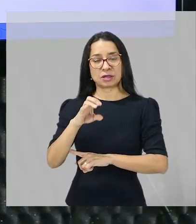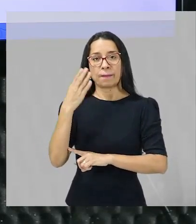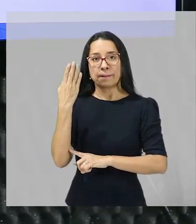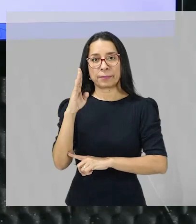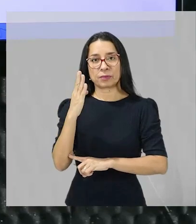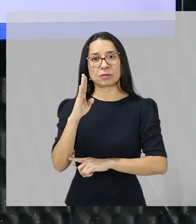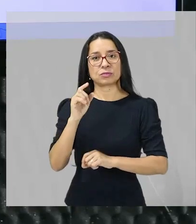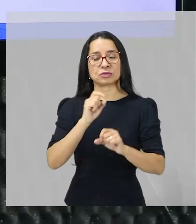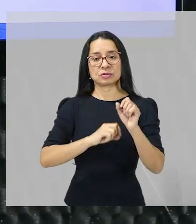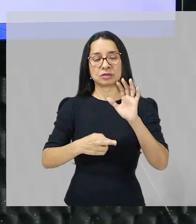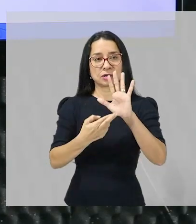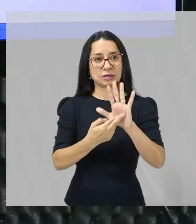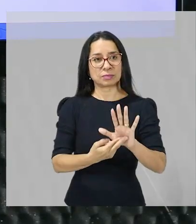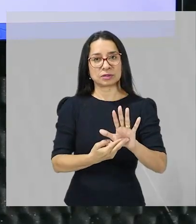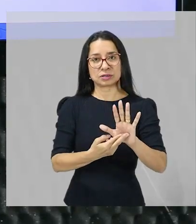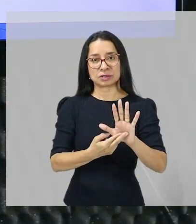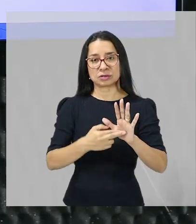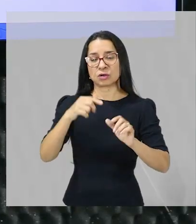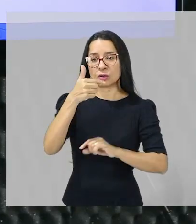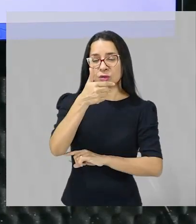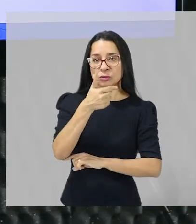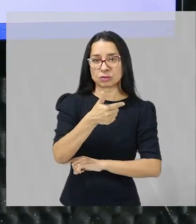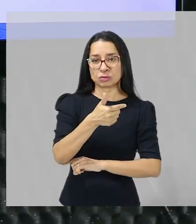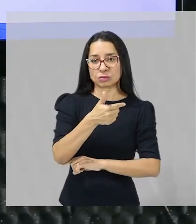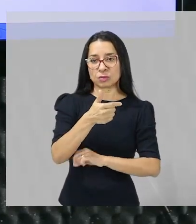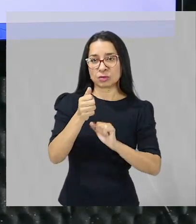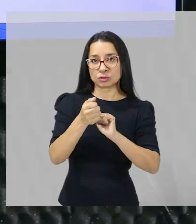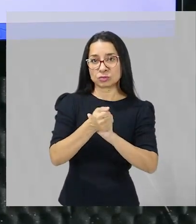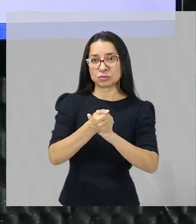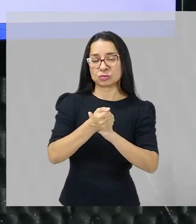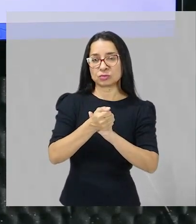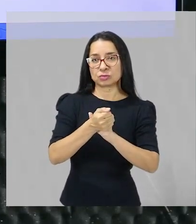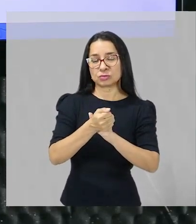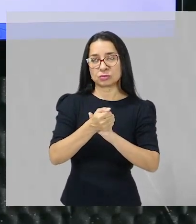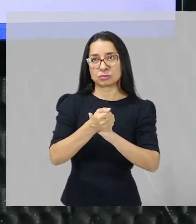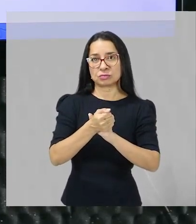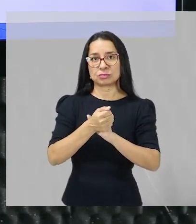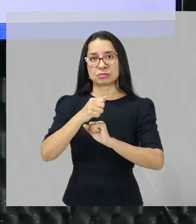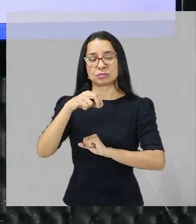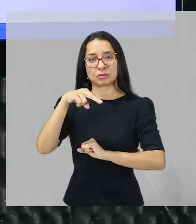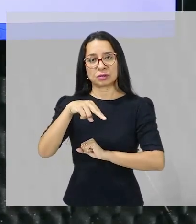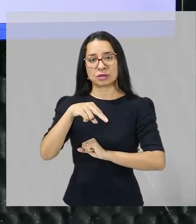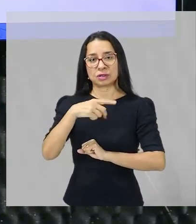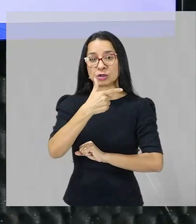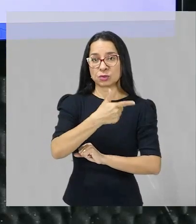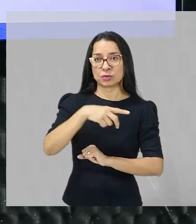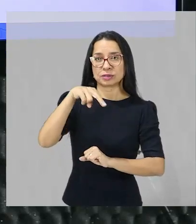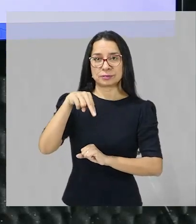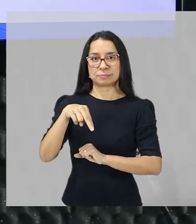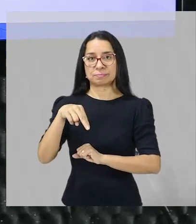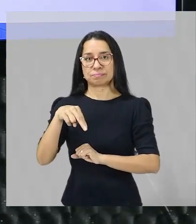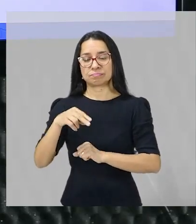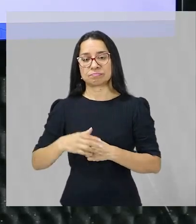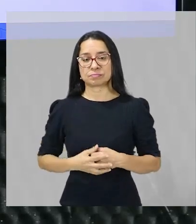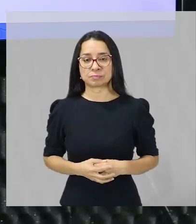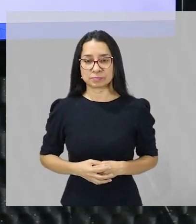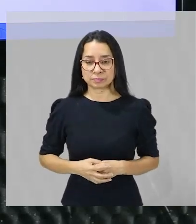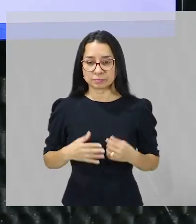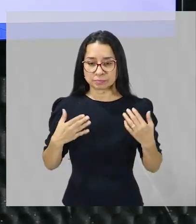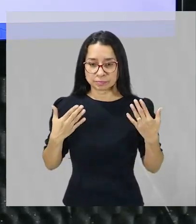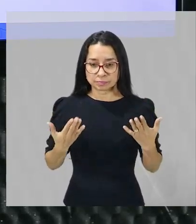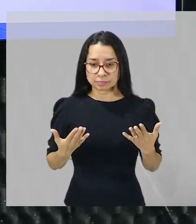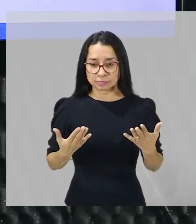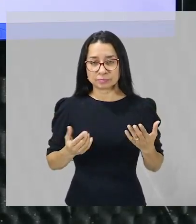biologia, a gente representa por um 2 acompanhado da letra N, tá? 2N, diploide. Então, gente,